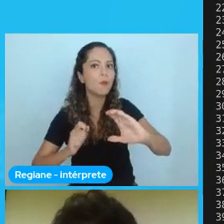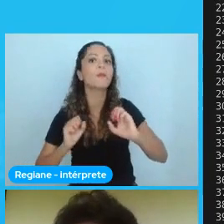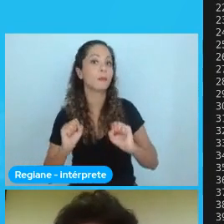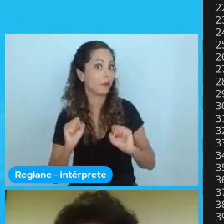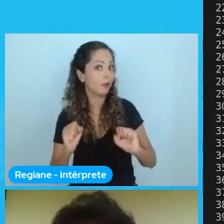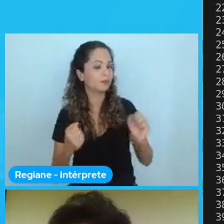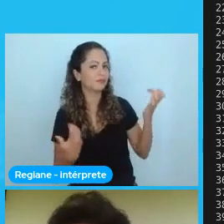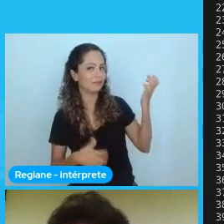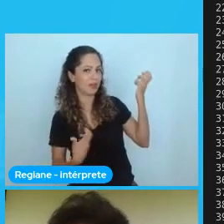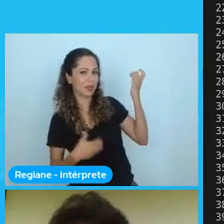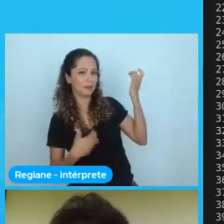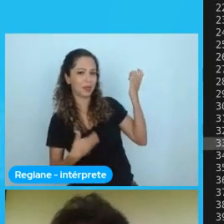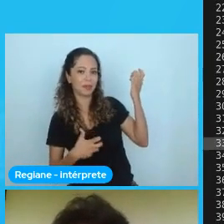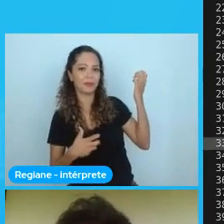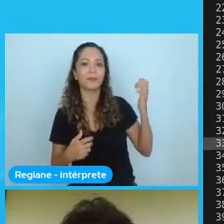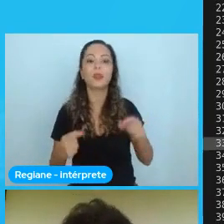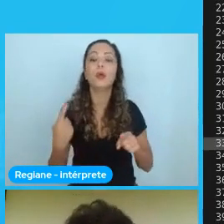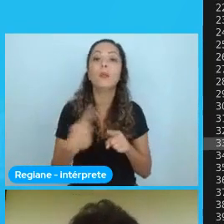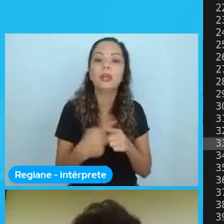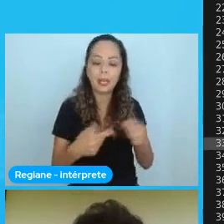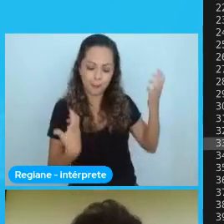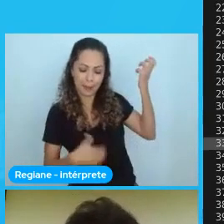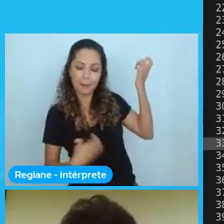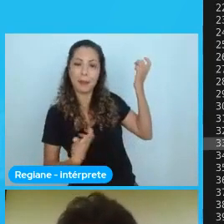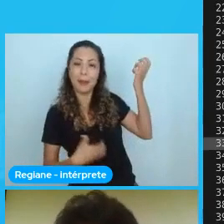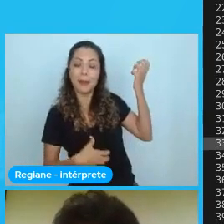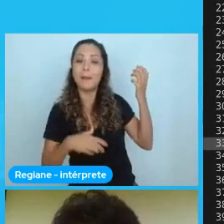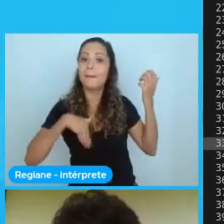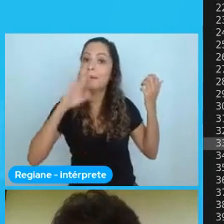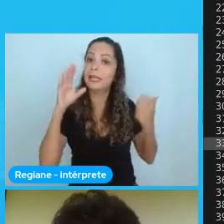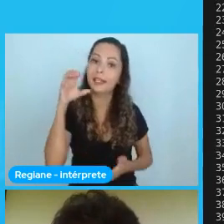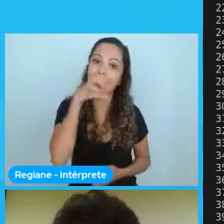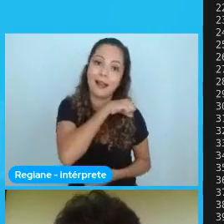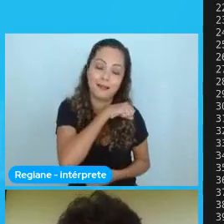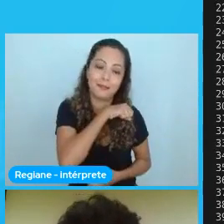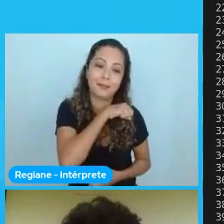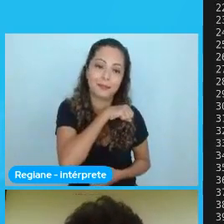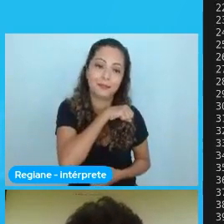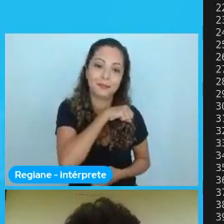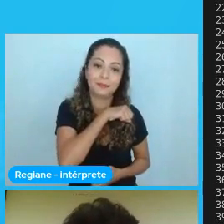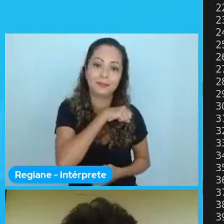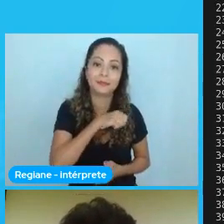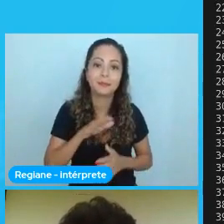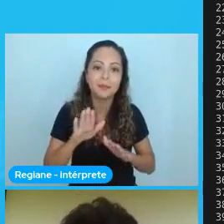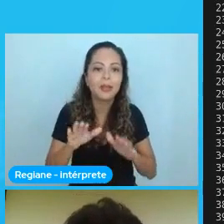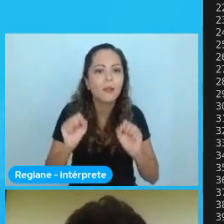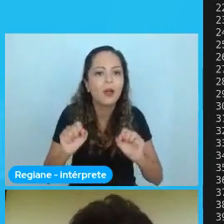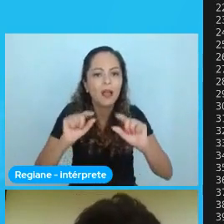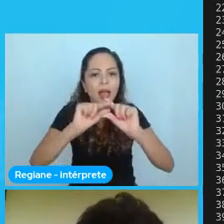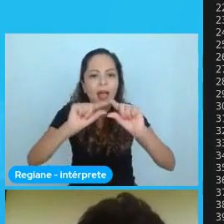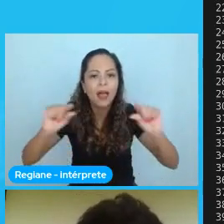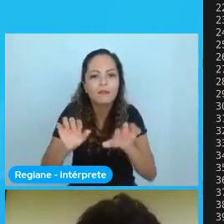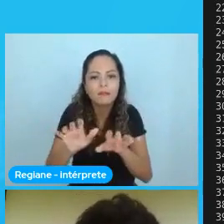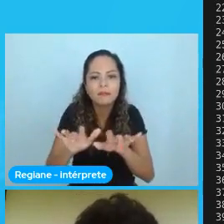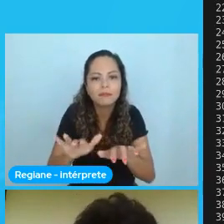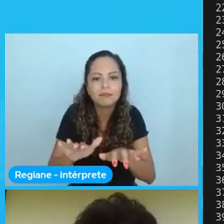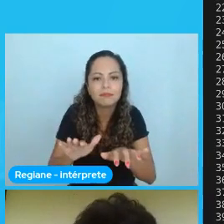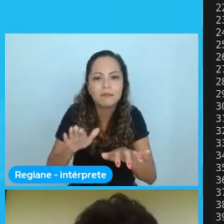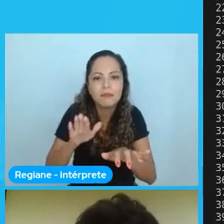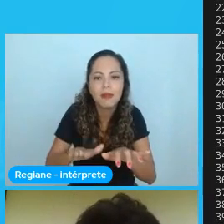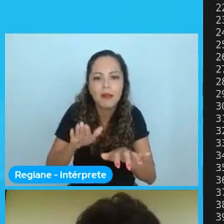Porque o sample tá mais rápido, tá no mesmo BPM. Só que eu posso diminuir aqui o rate, ó. Olha como é que tá ficando bom.